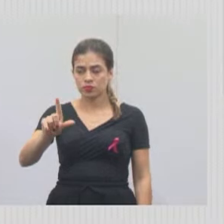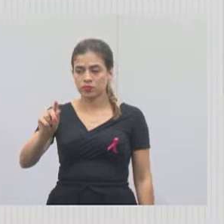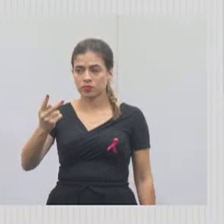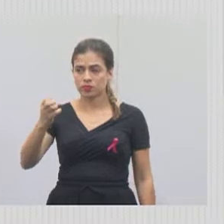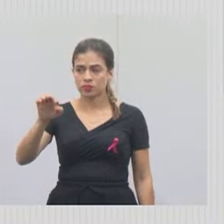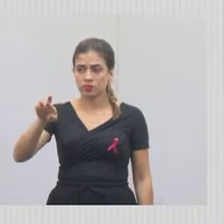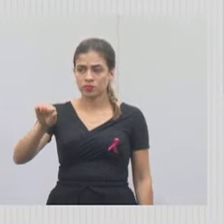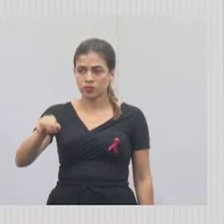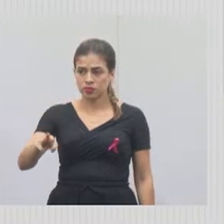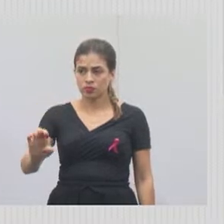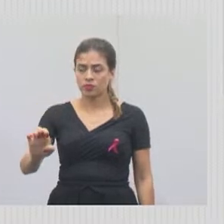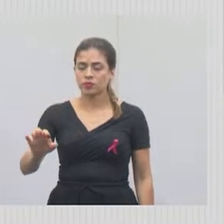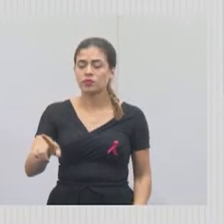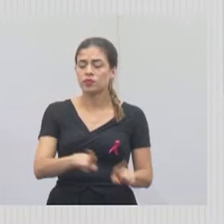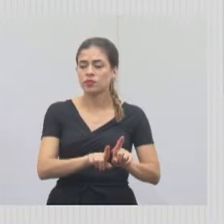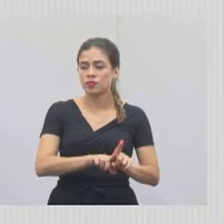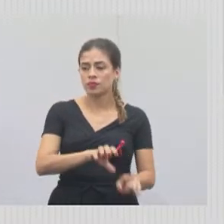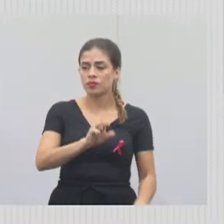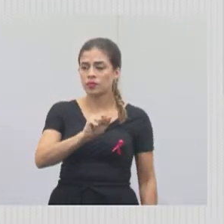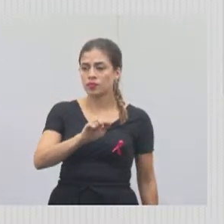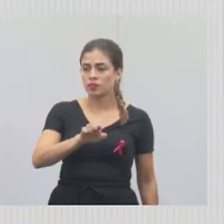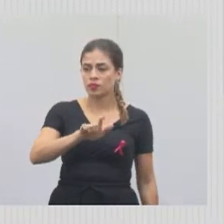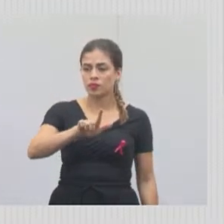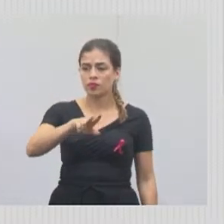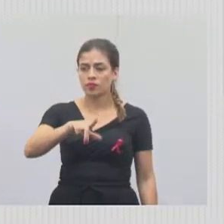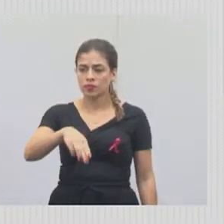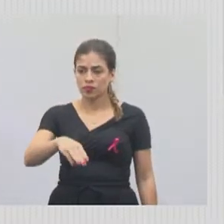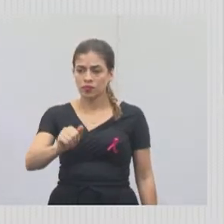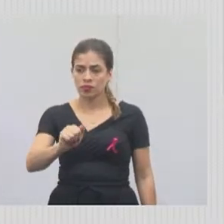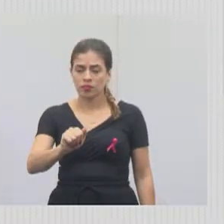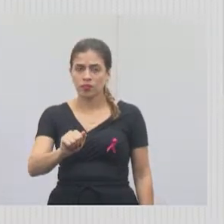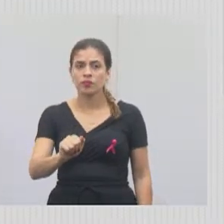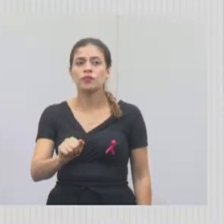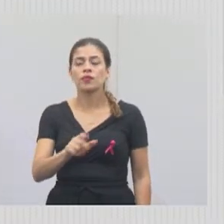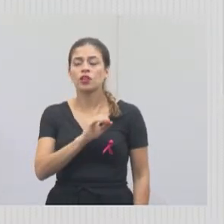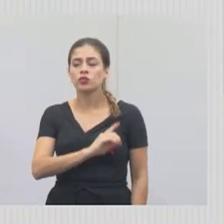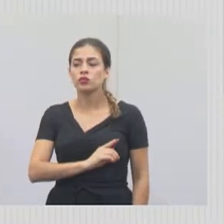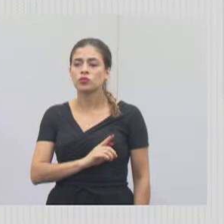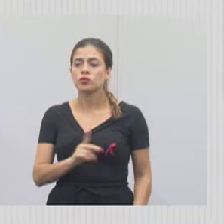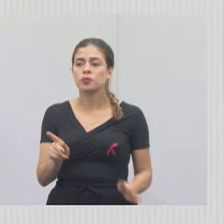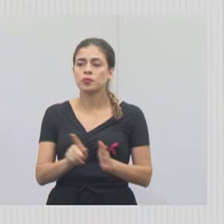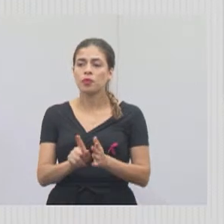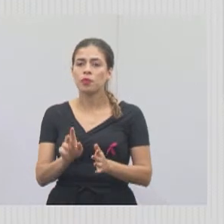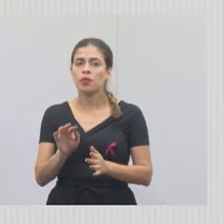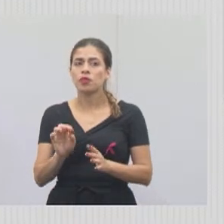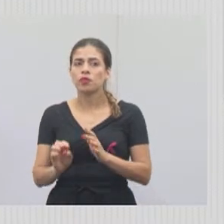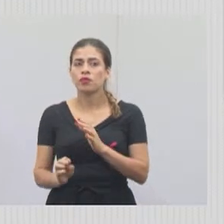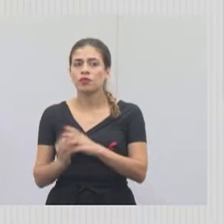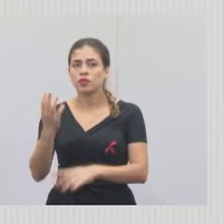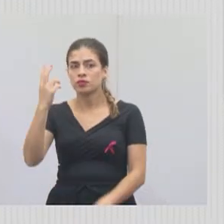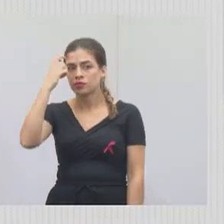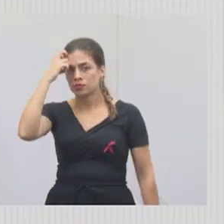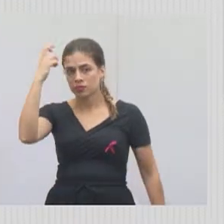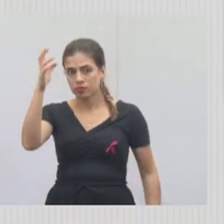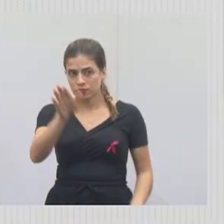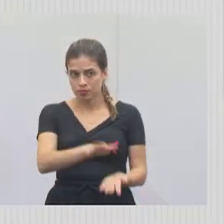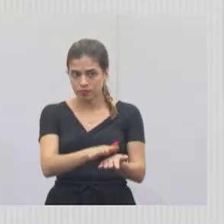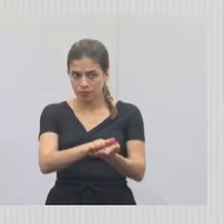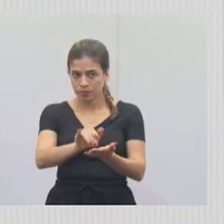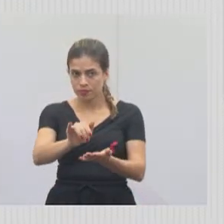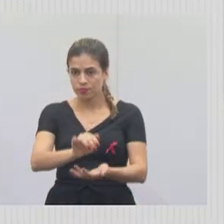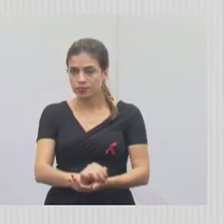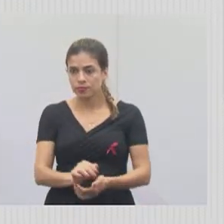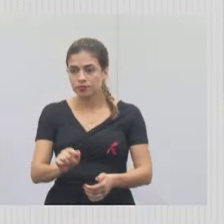também a Selma, que é diretora, né, de patrimônio da Fundação Cultural. Um